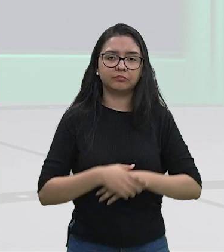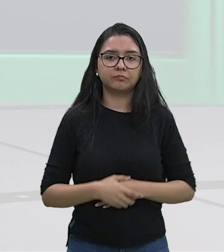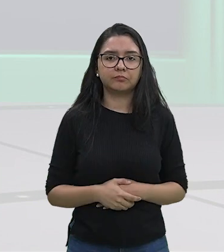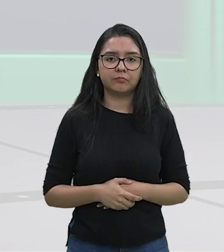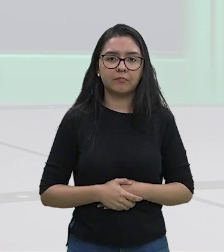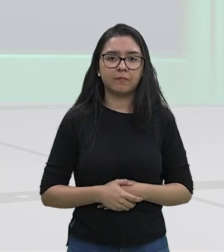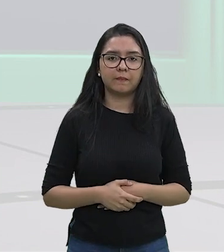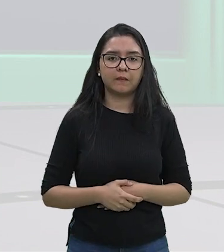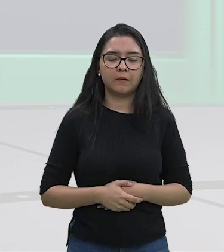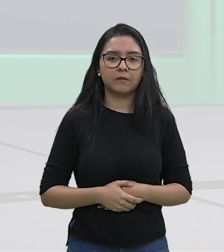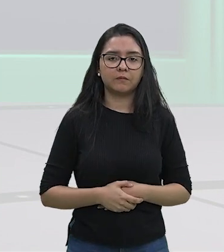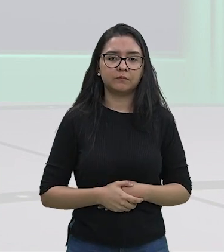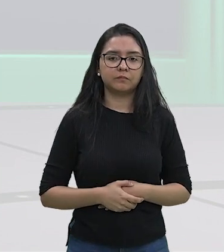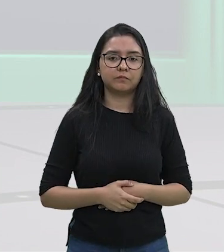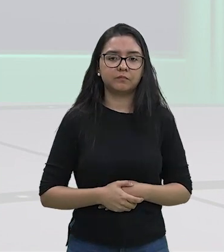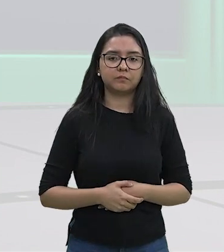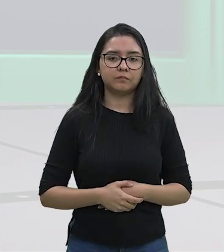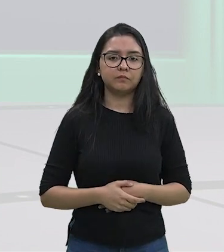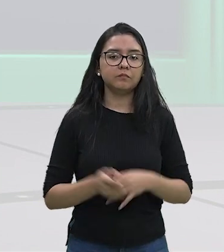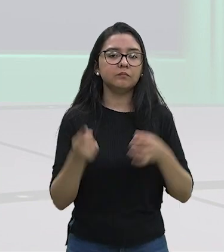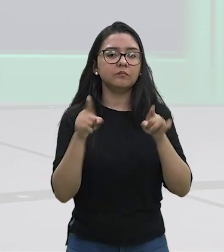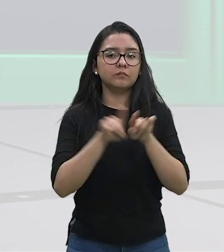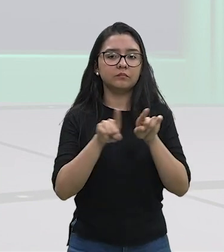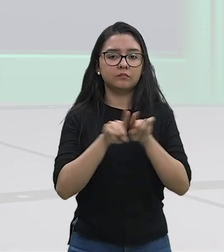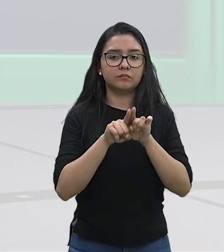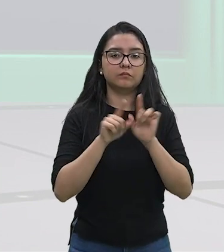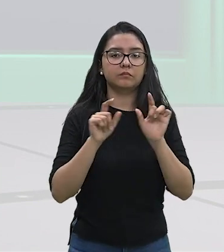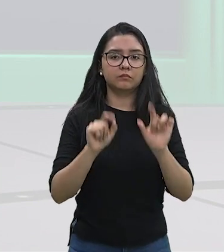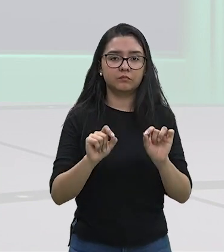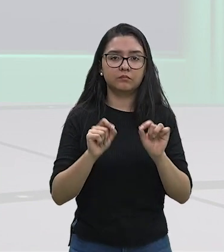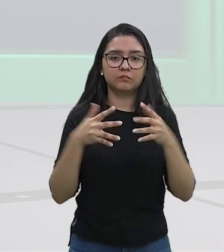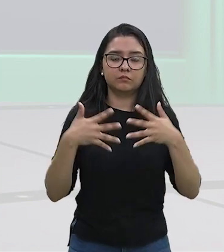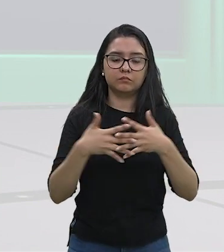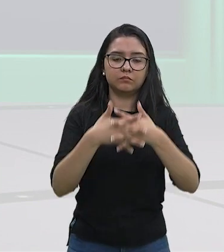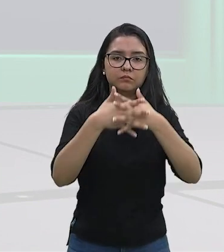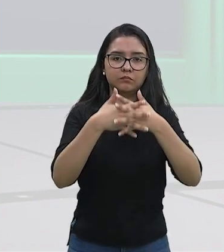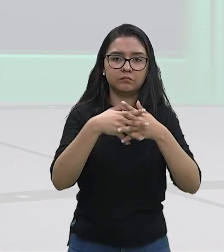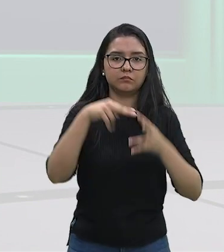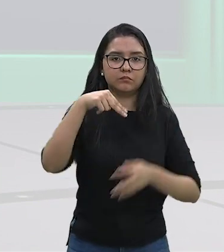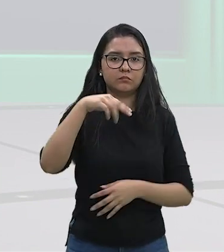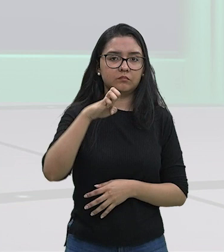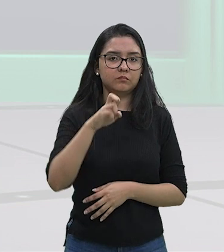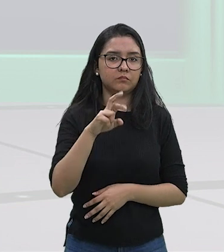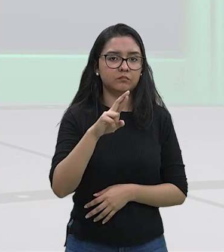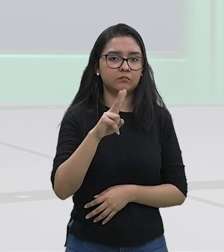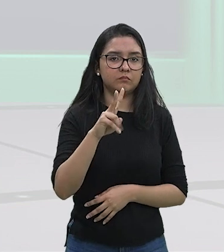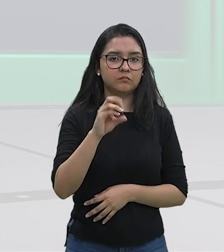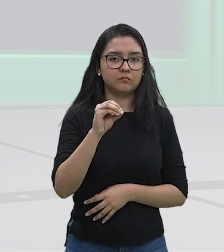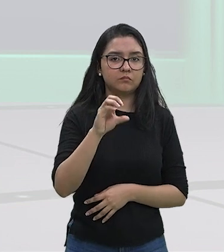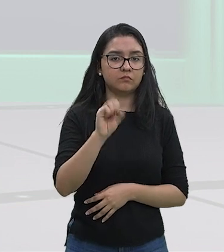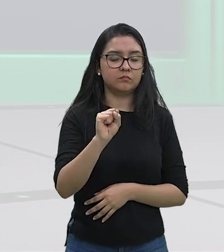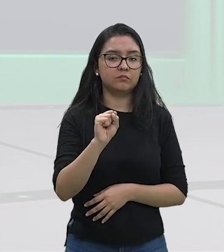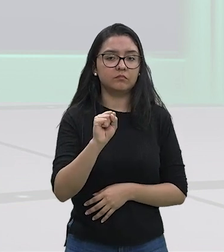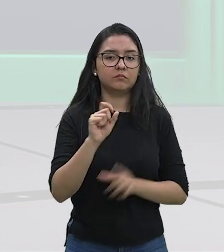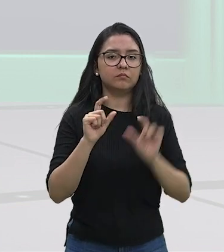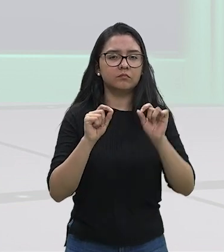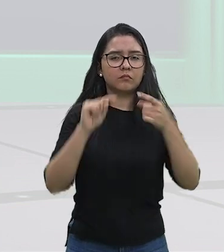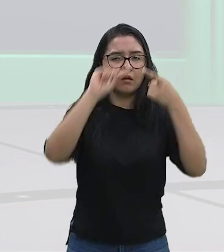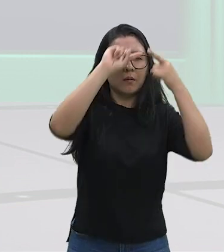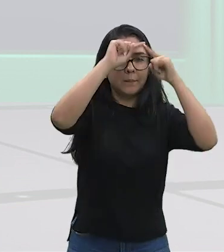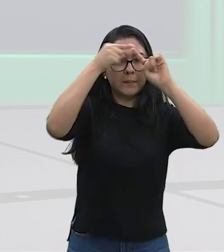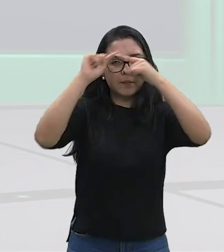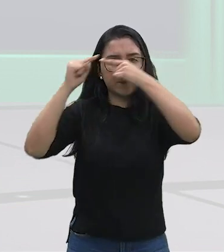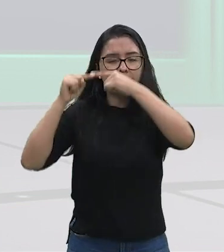do corpo. Bom, nós falamos ainda do tecido nervoso, que é aquele formado por neurônios, que vai também perceber